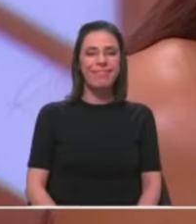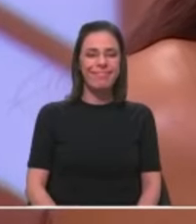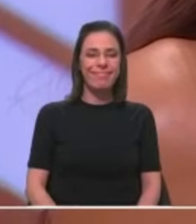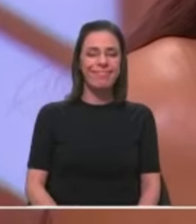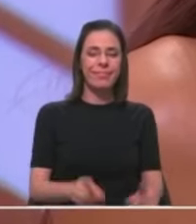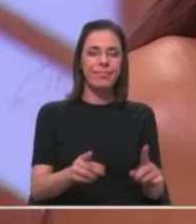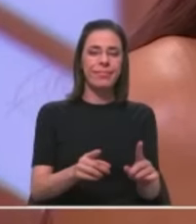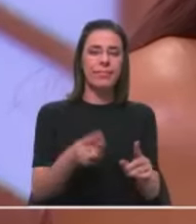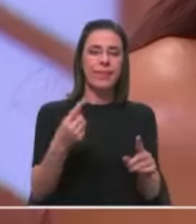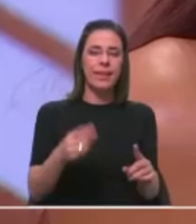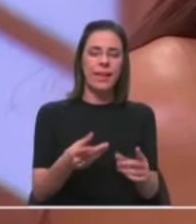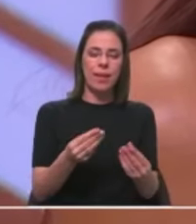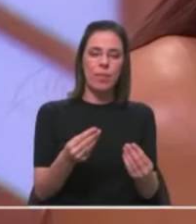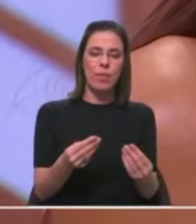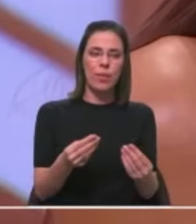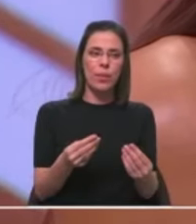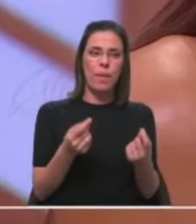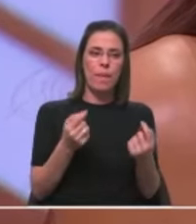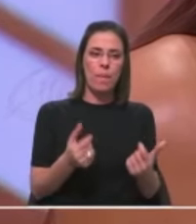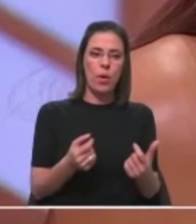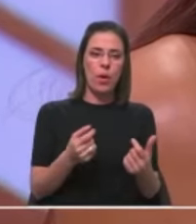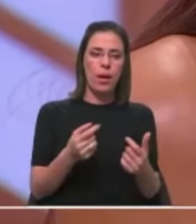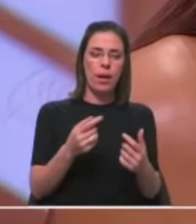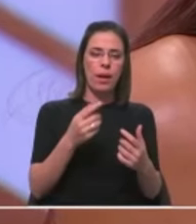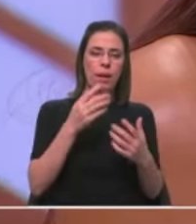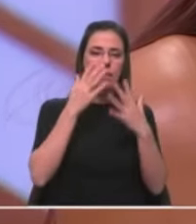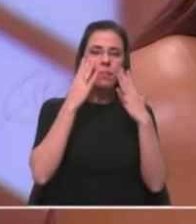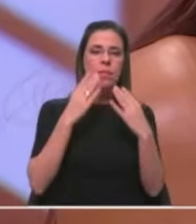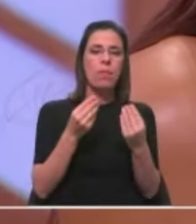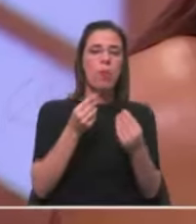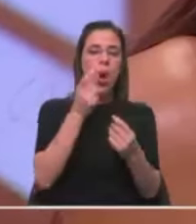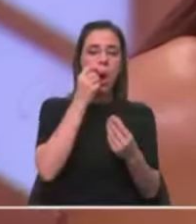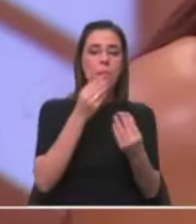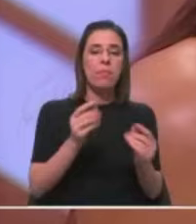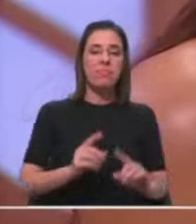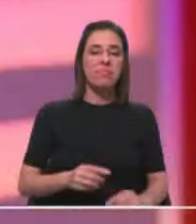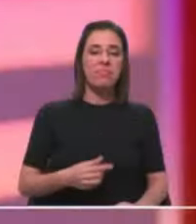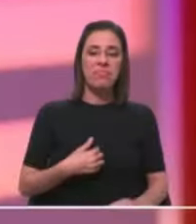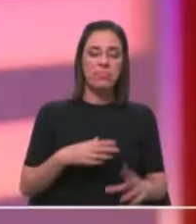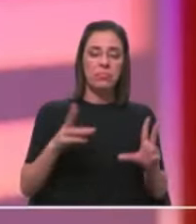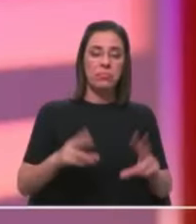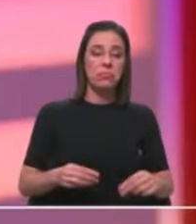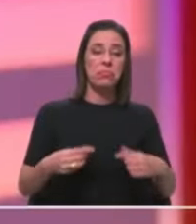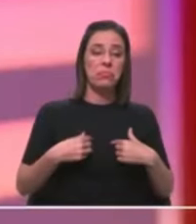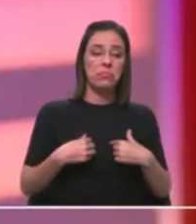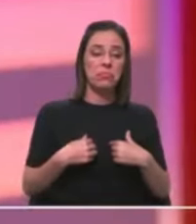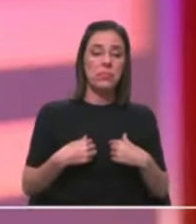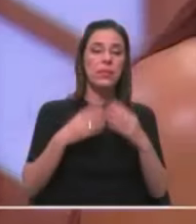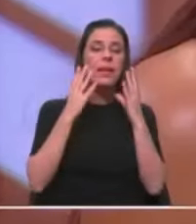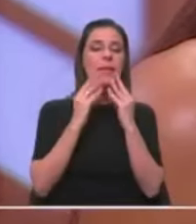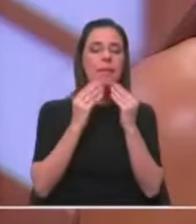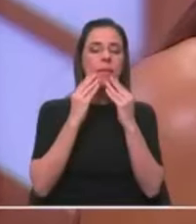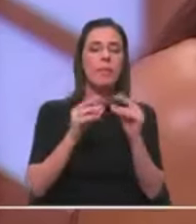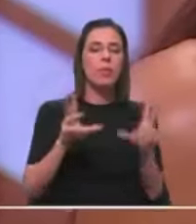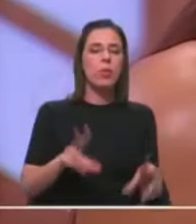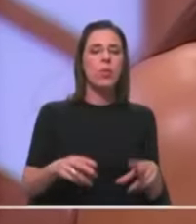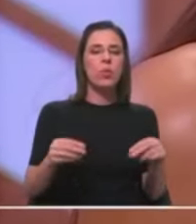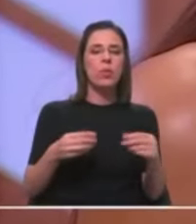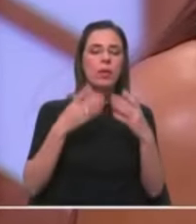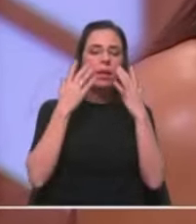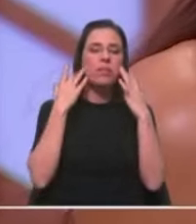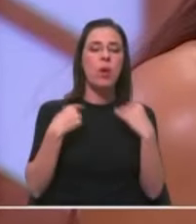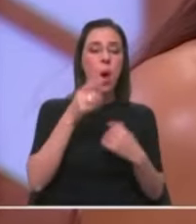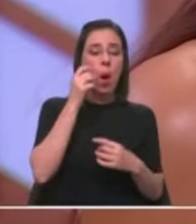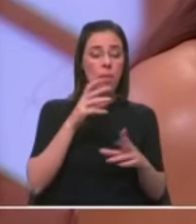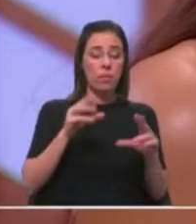A Marina, de qualquer dos modos, também tinha muito poucas marcas masculinas, não é? Nunca teve... Sim, eu nunca desenvolvi... Barba, não é? Nunca teve barba. Não, nunca desenvolvi